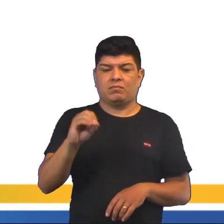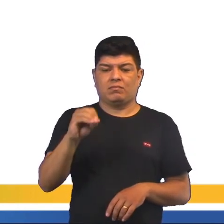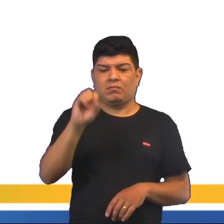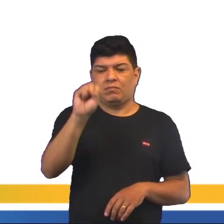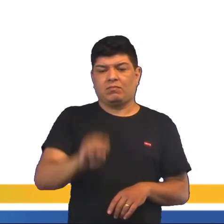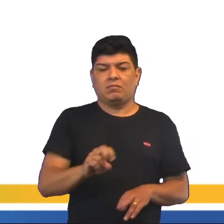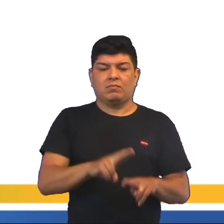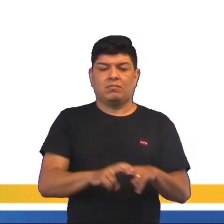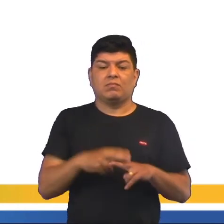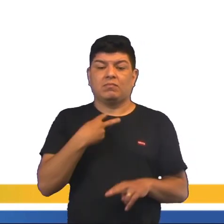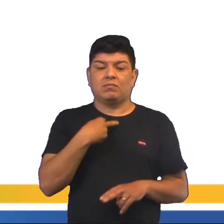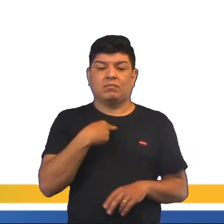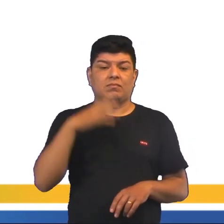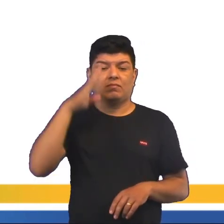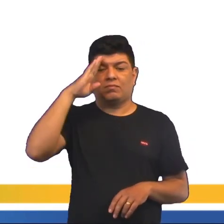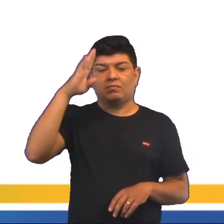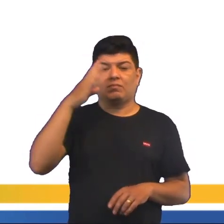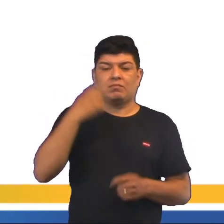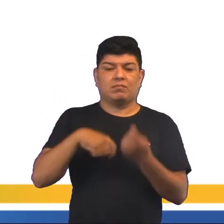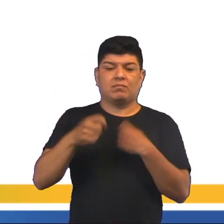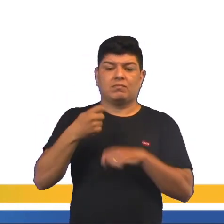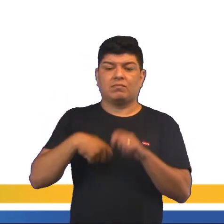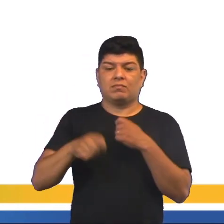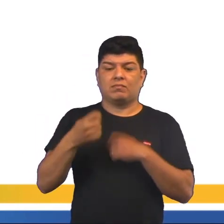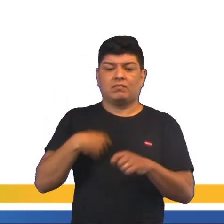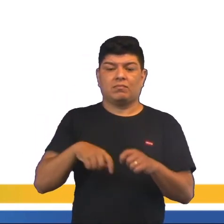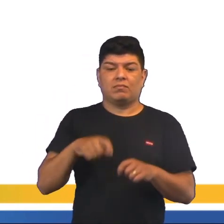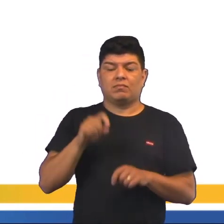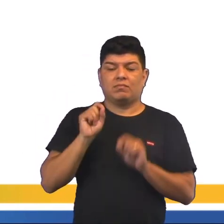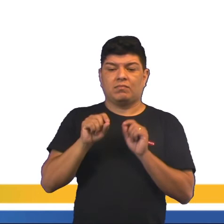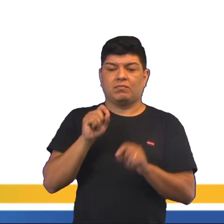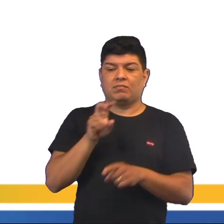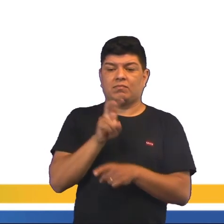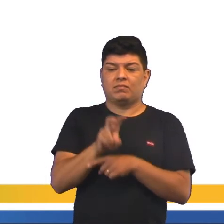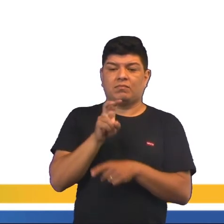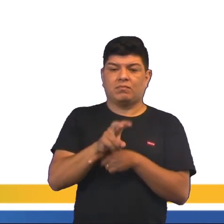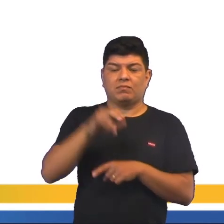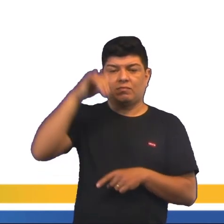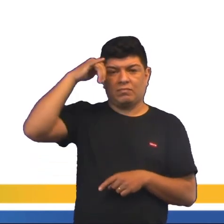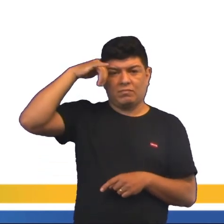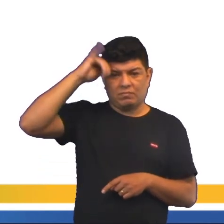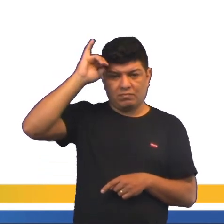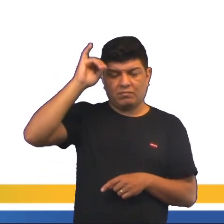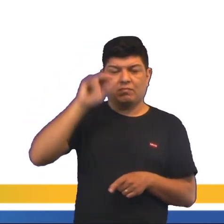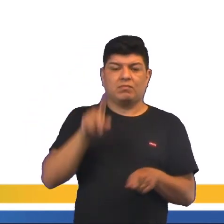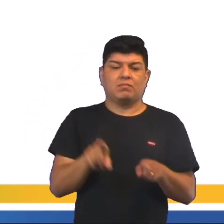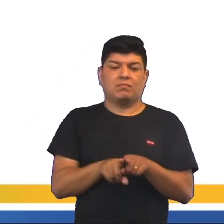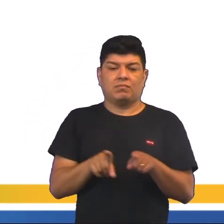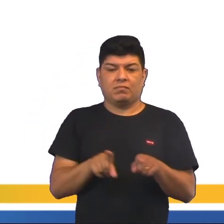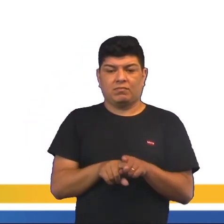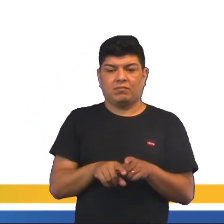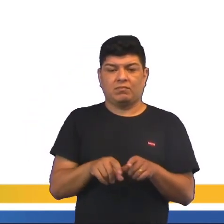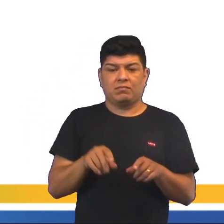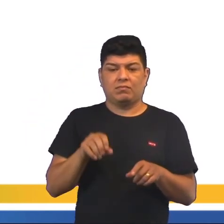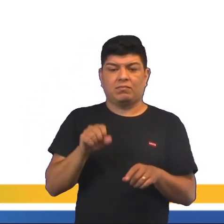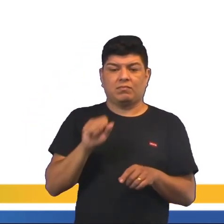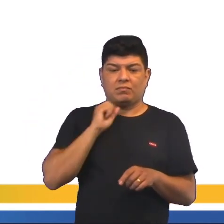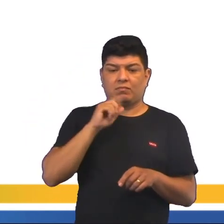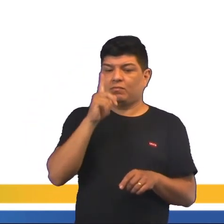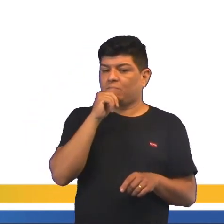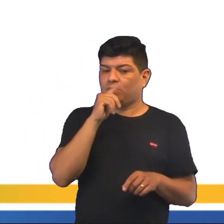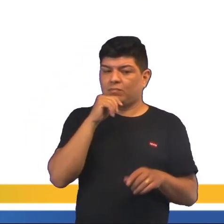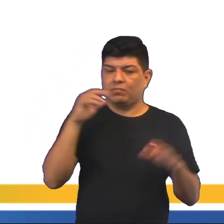principal ocupação econômica desenvolvida nesse domínio é a pecuária extensiva de corte e a risicultura